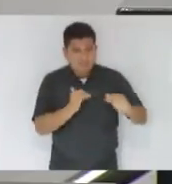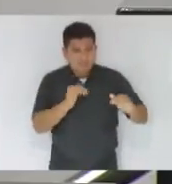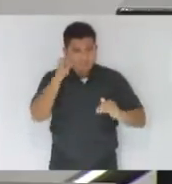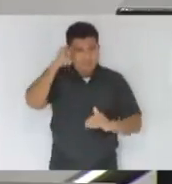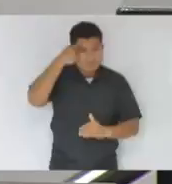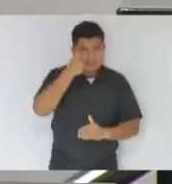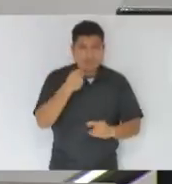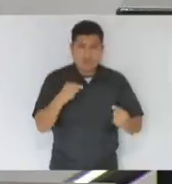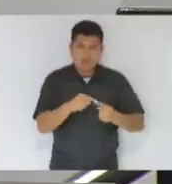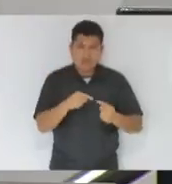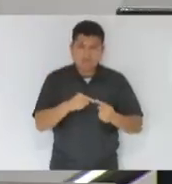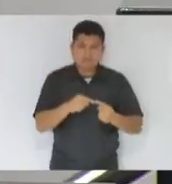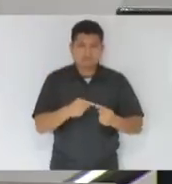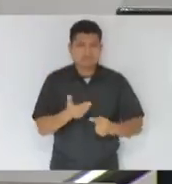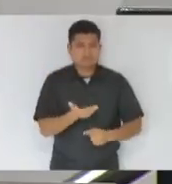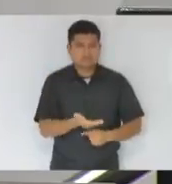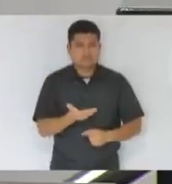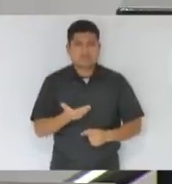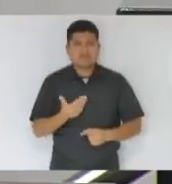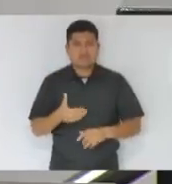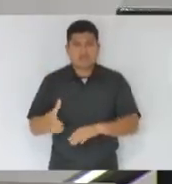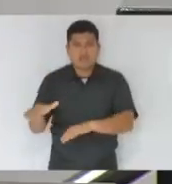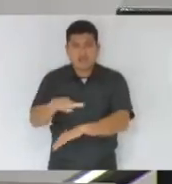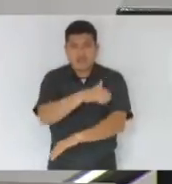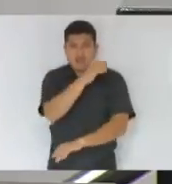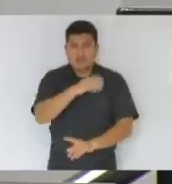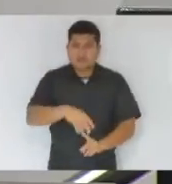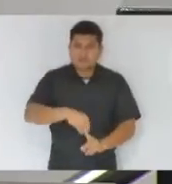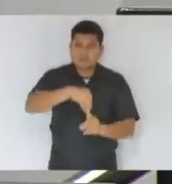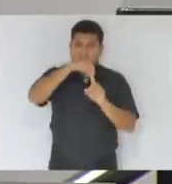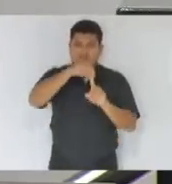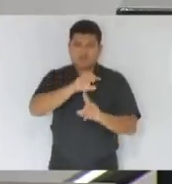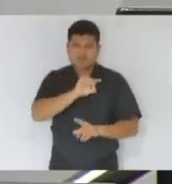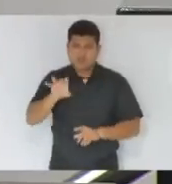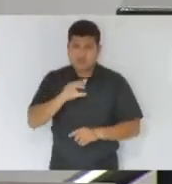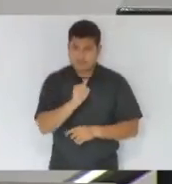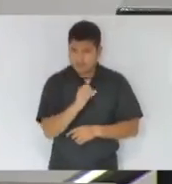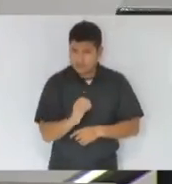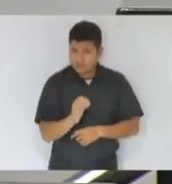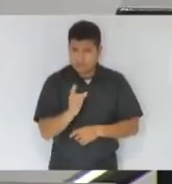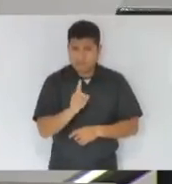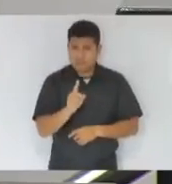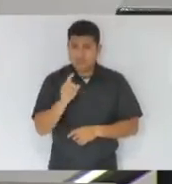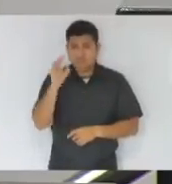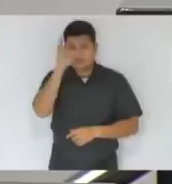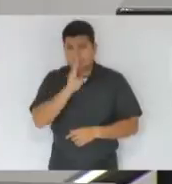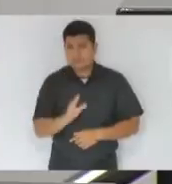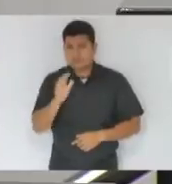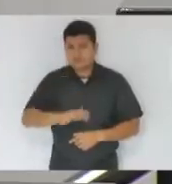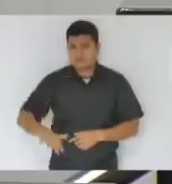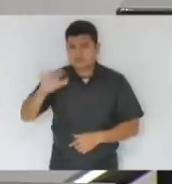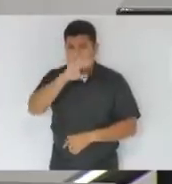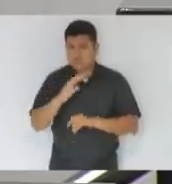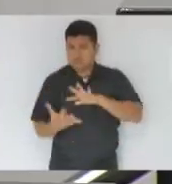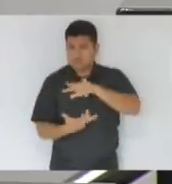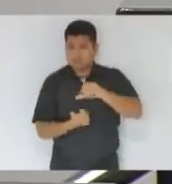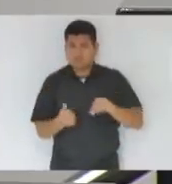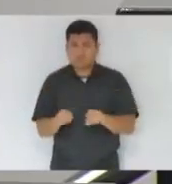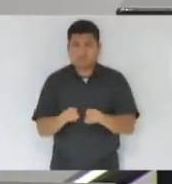fazer a Serra Catarinense ser destaque, não só em Santa Catarina, mas no Brasil e no mundo como um todo. Muito obrigado.